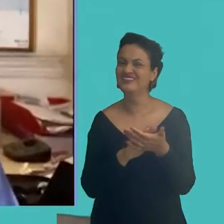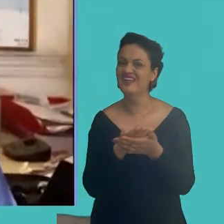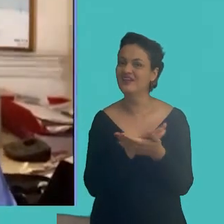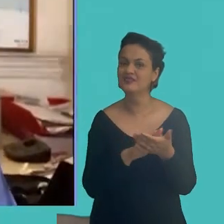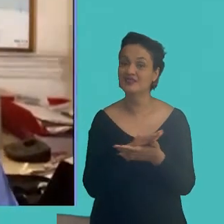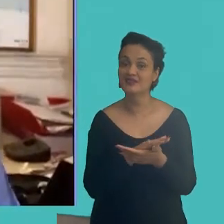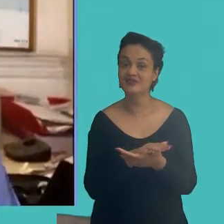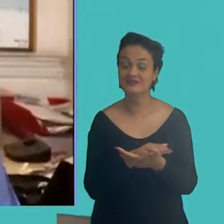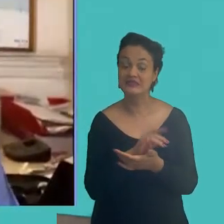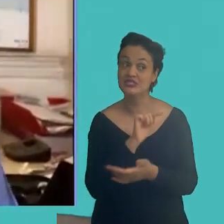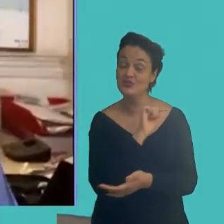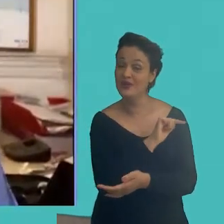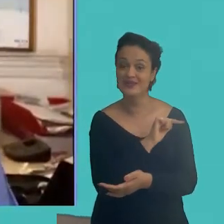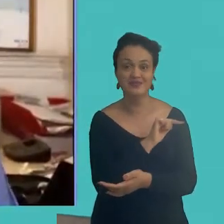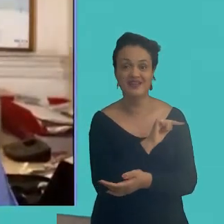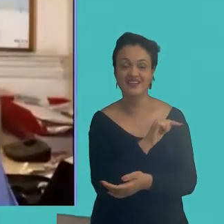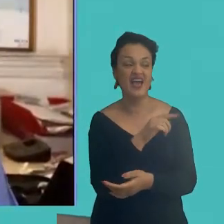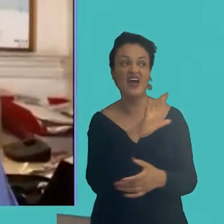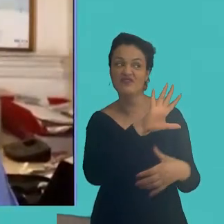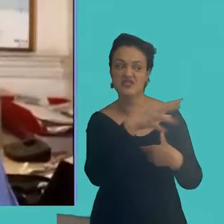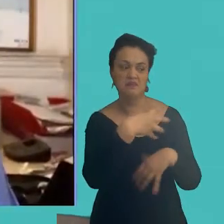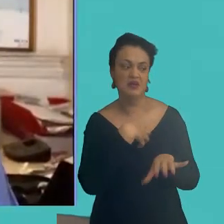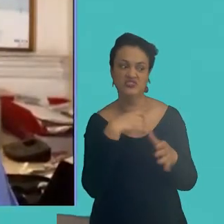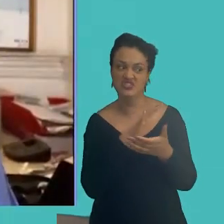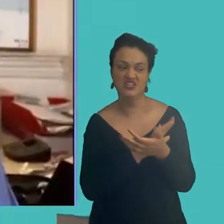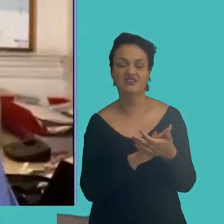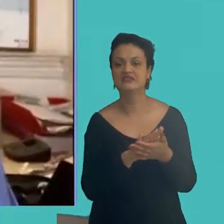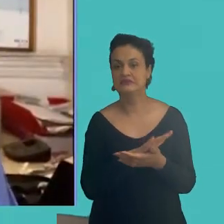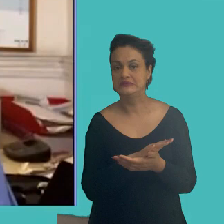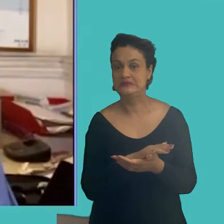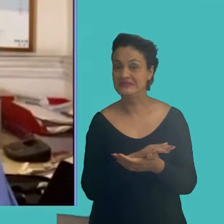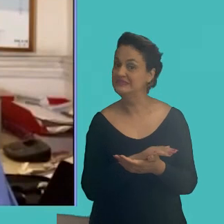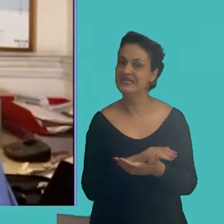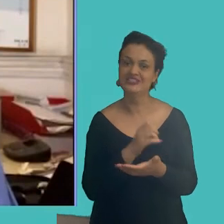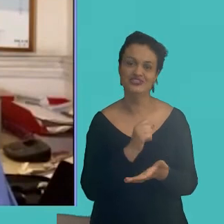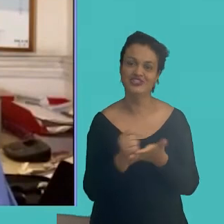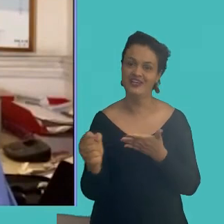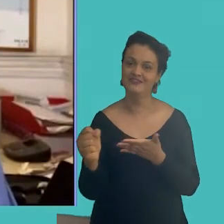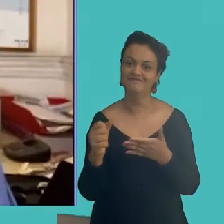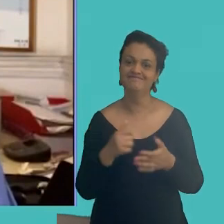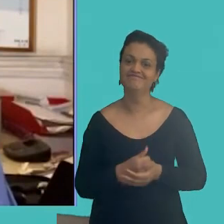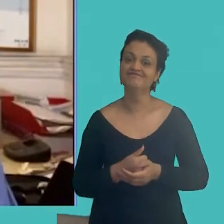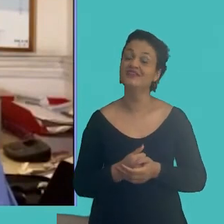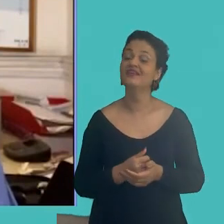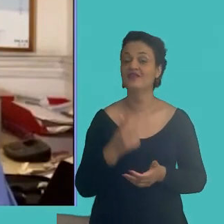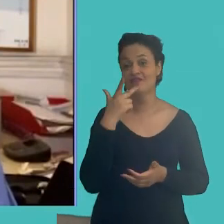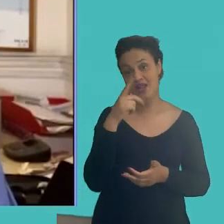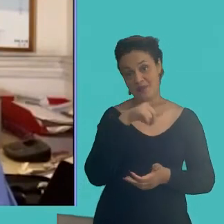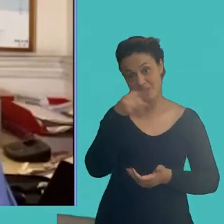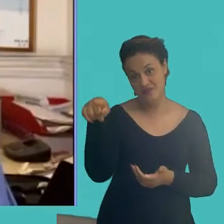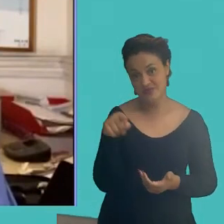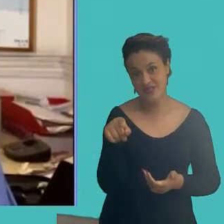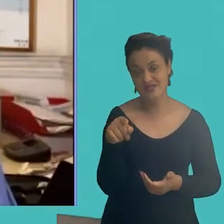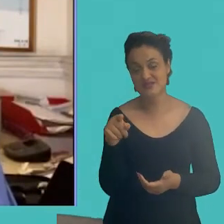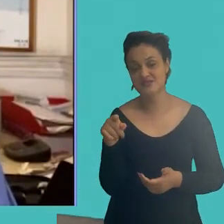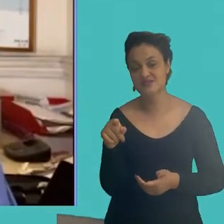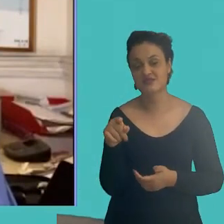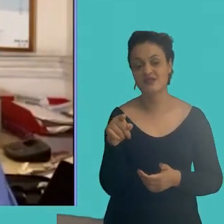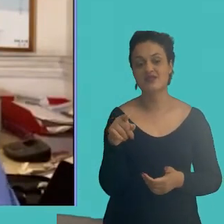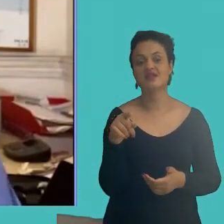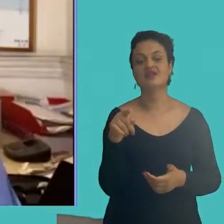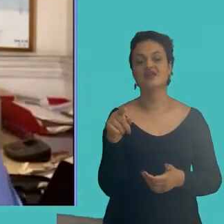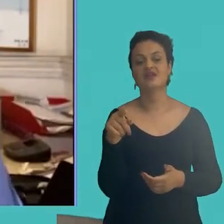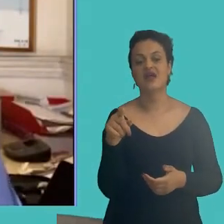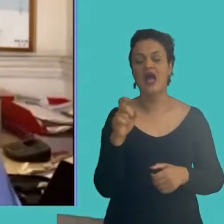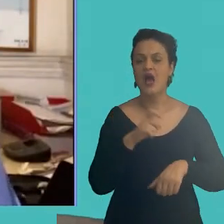é fatal, politicamente falando. Então, isso que eu queria dizer a vocês aqui inicialmente. Começamos às 10h30,